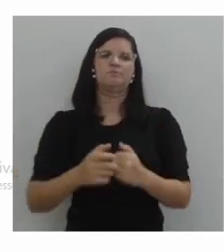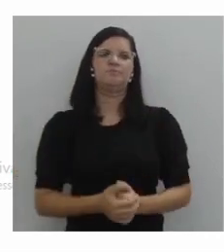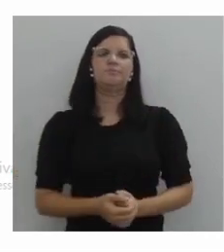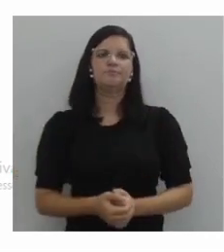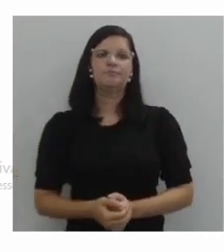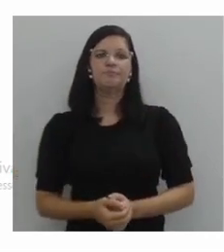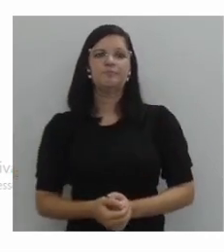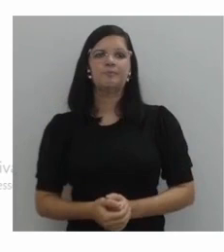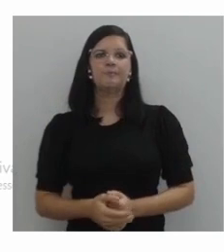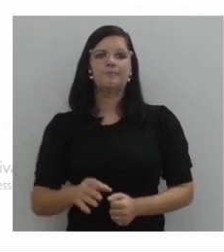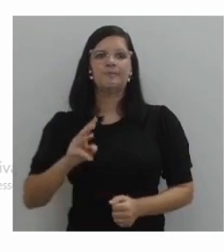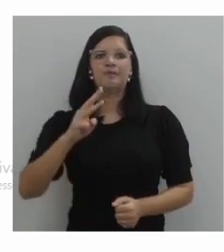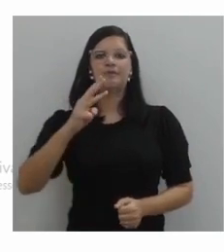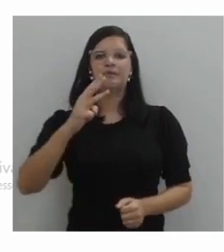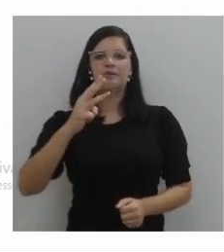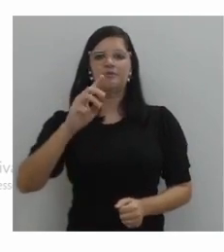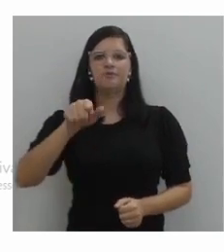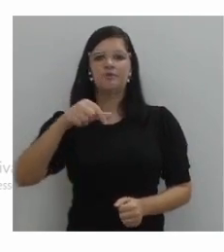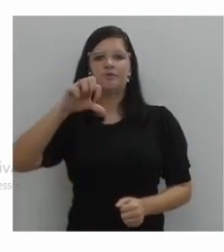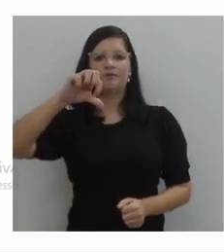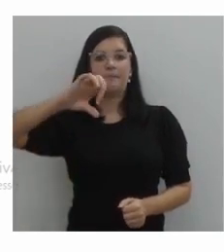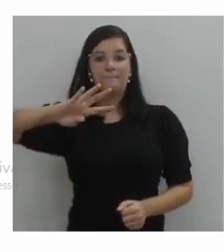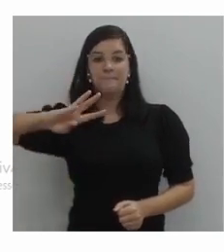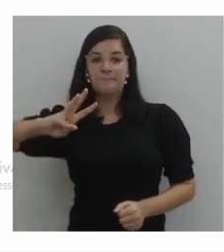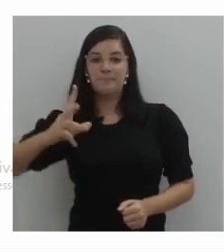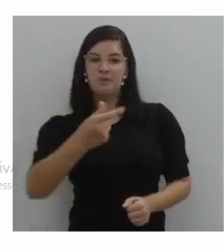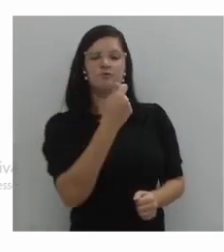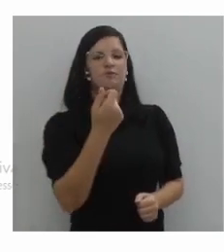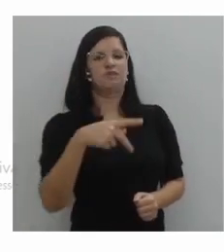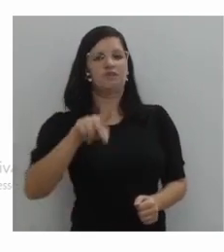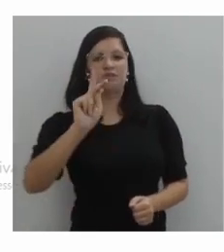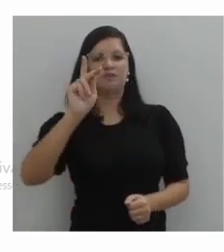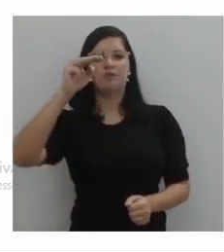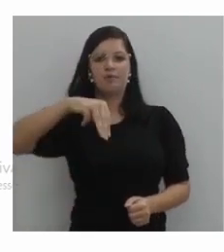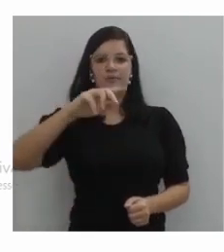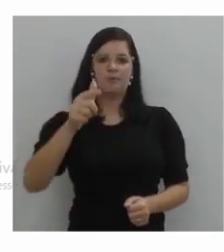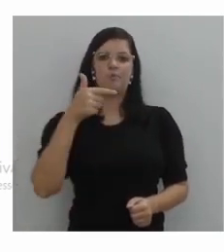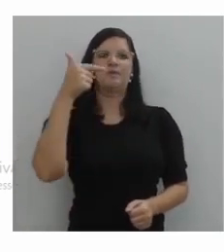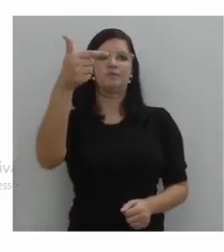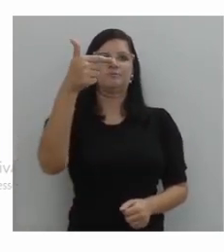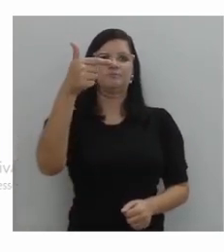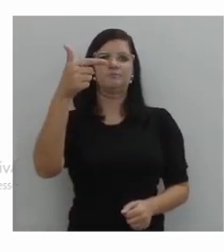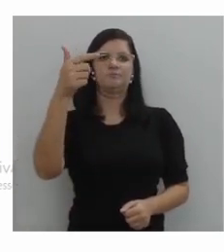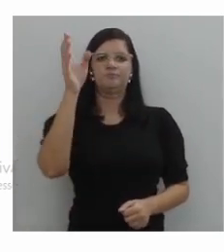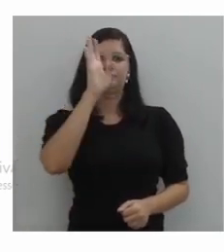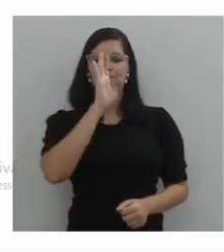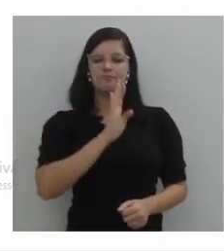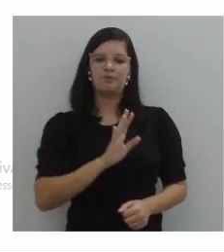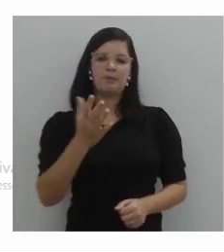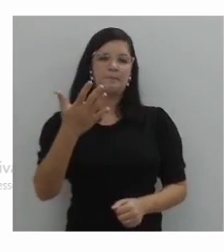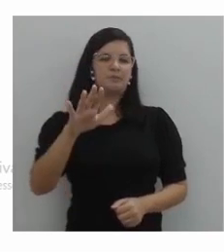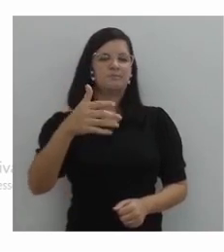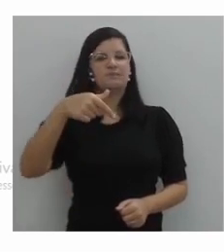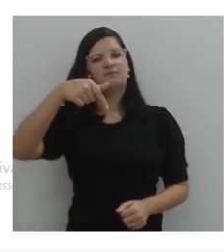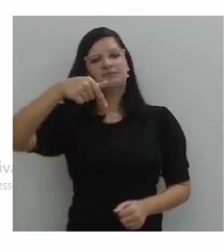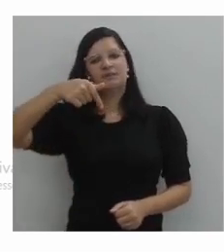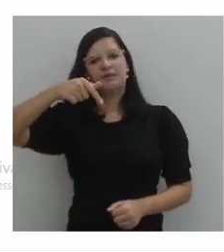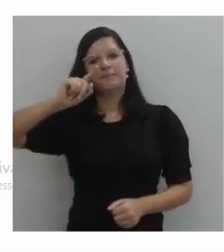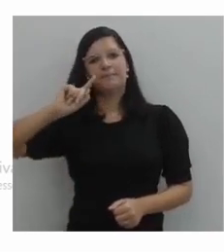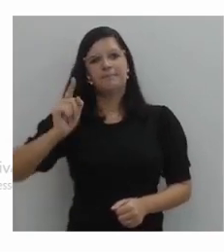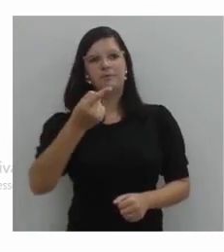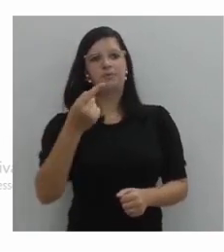tá? Abrange ali 3,9 milhões de quilômetros quadrados no Brasil e cerca de 7